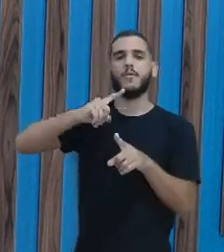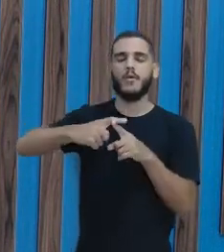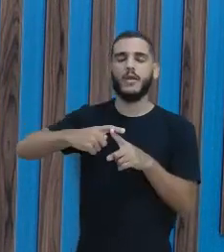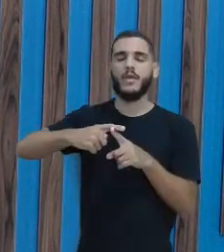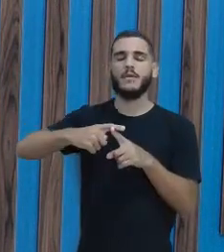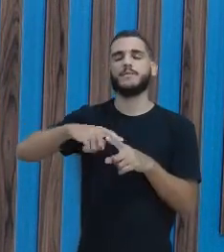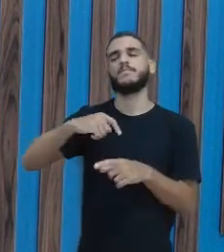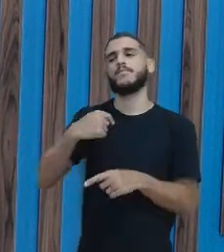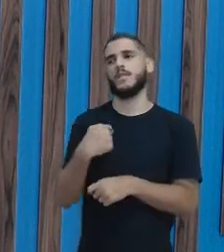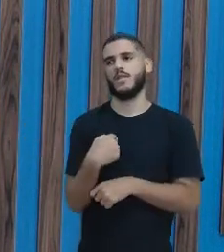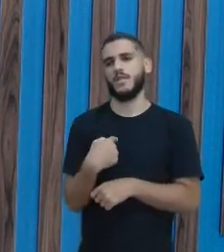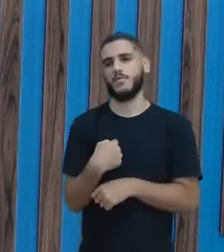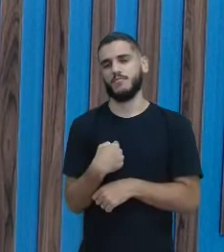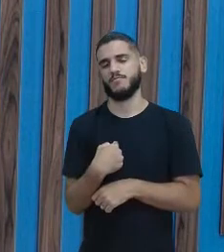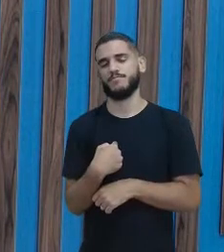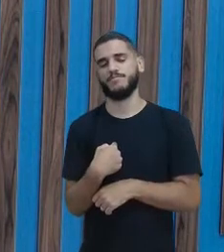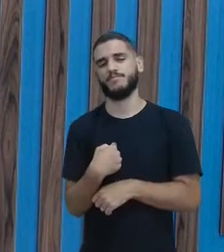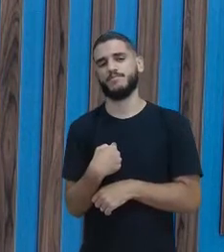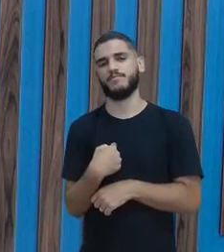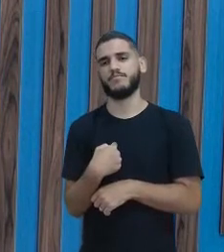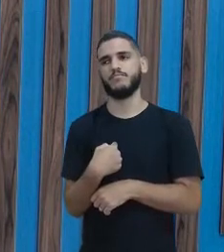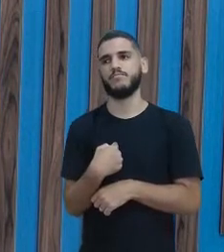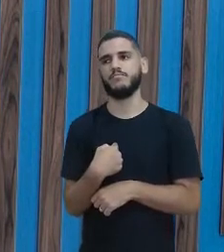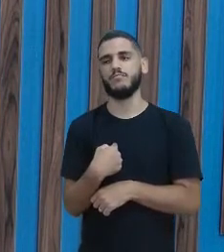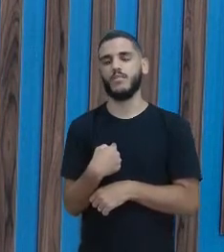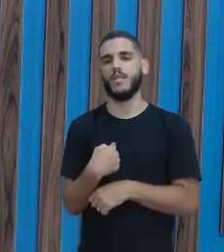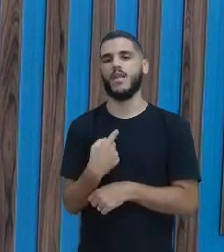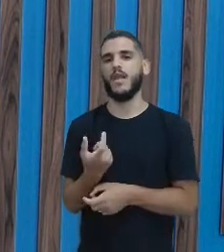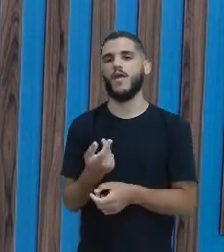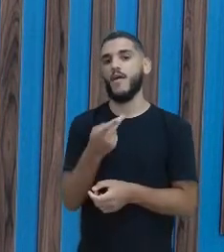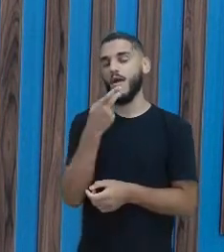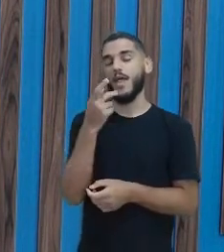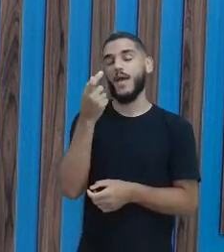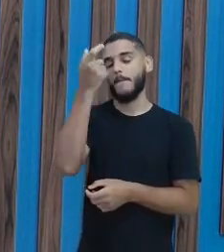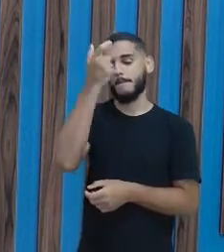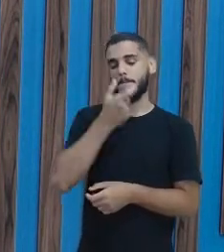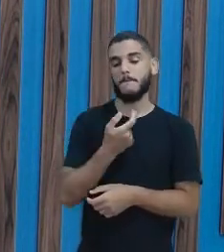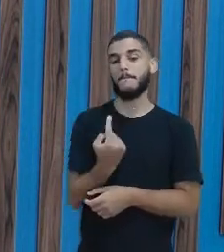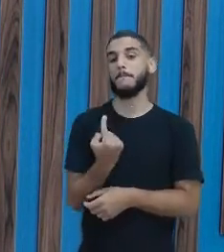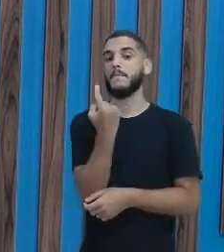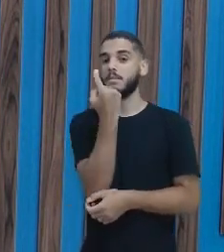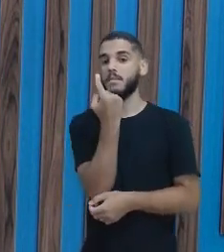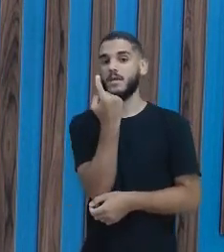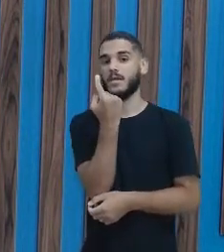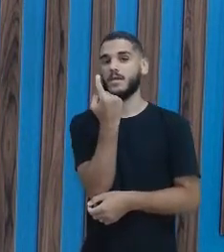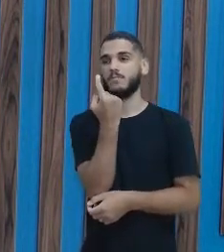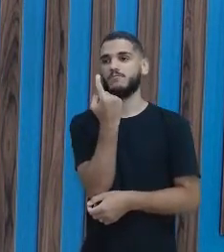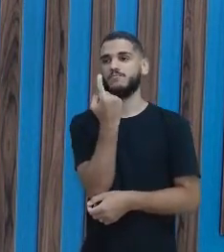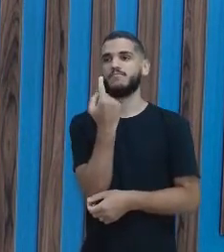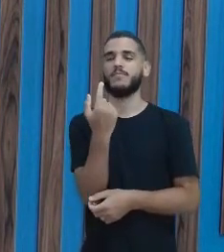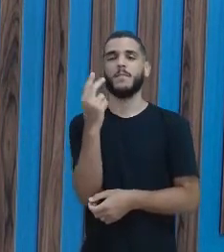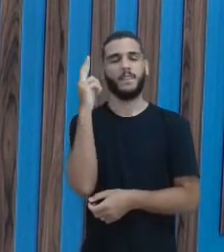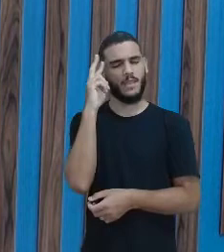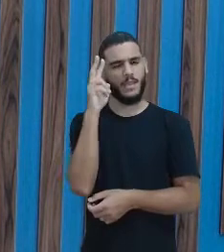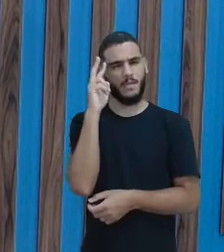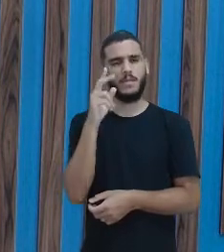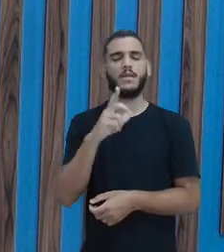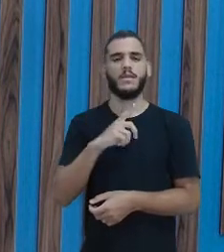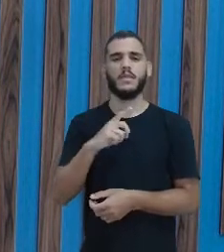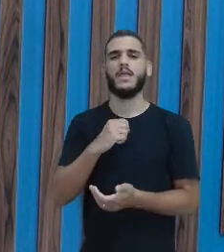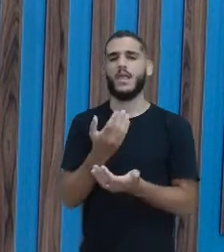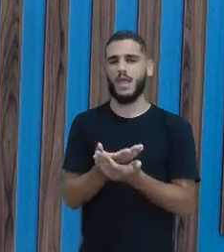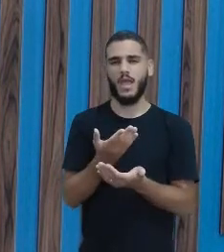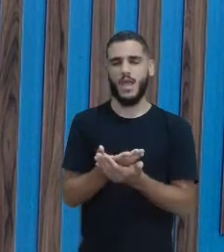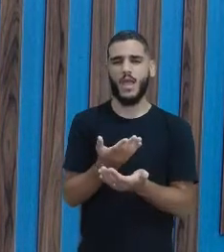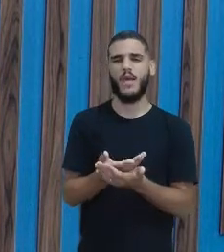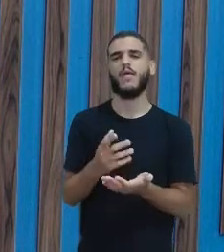Porque eu sou a primeira pessoa dentro daquela organização da aula de pronomes que a gente deu.